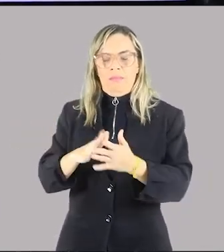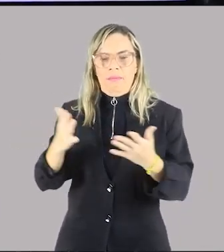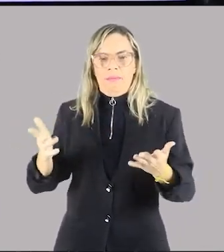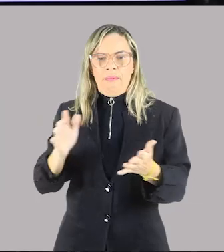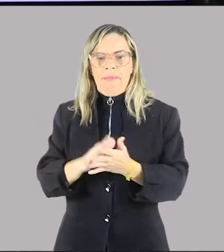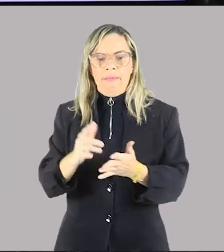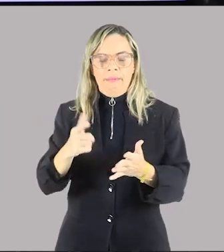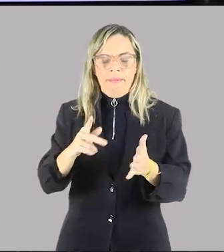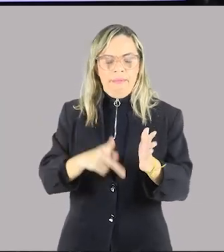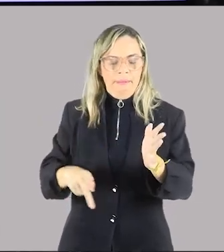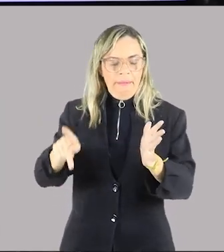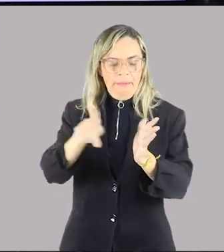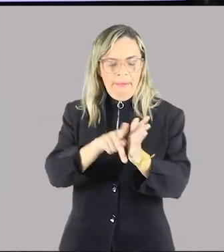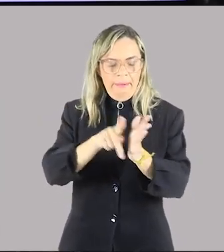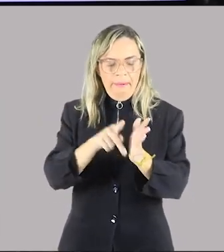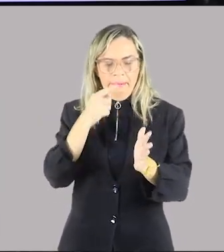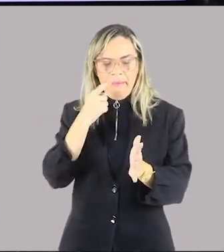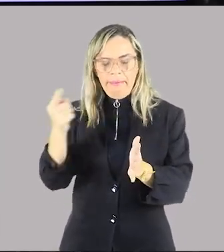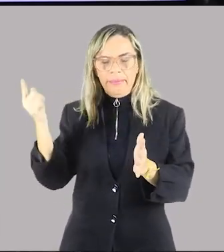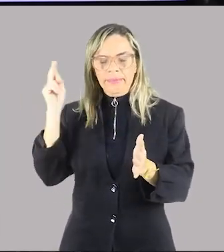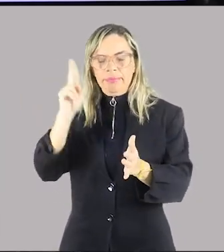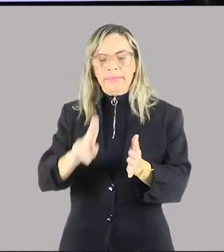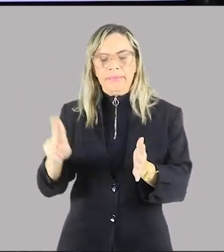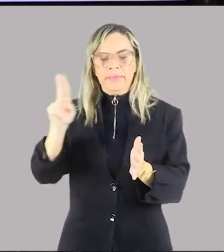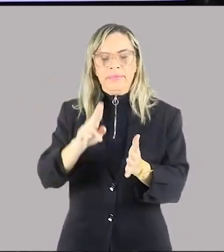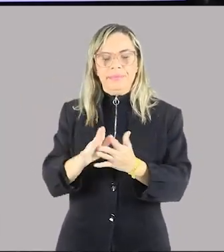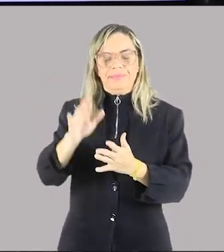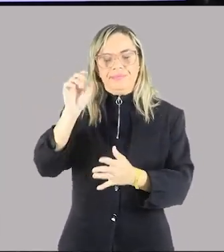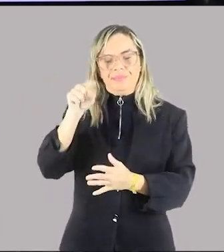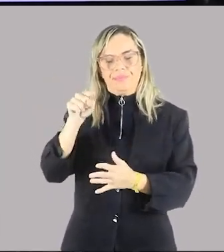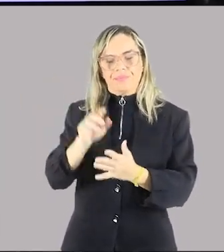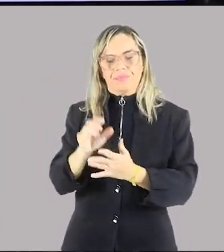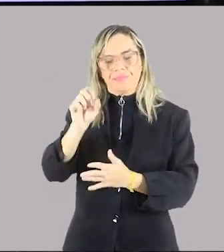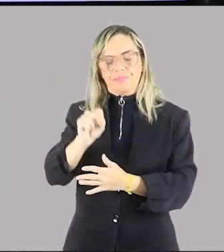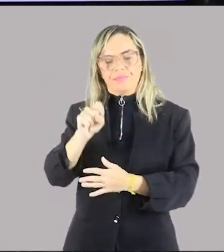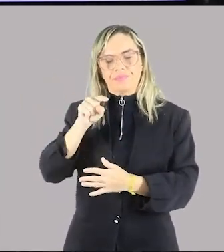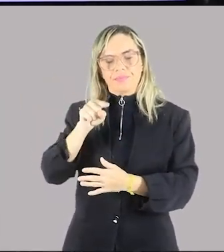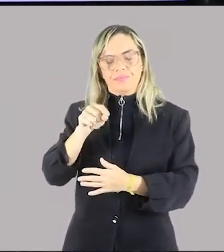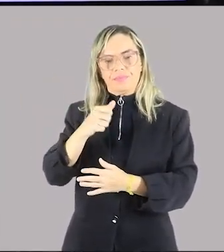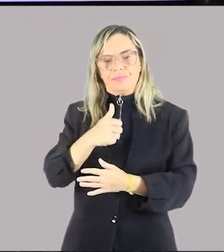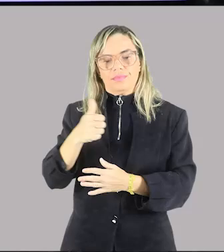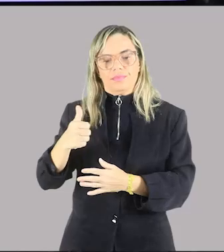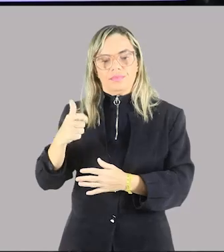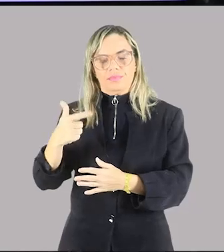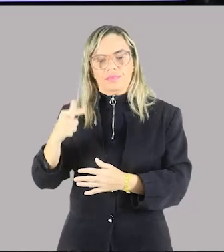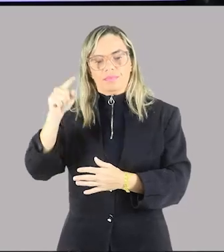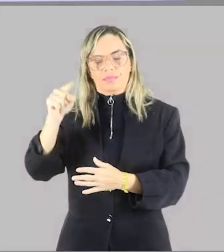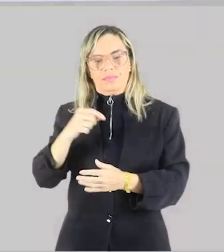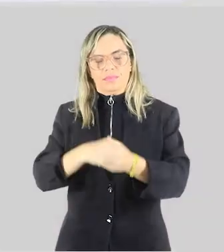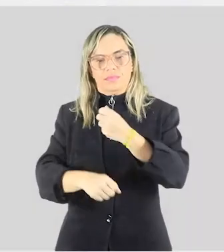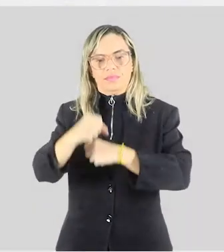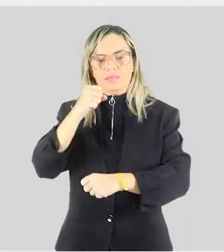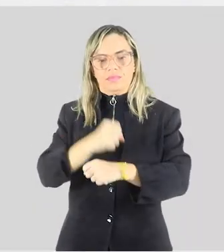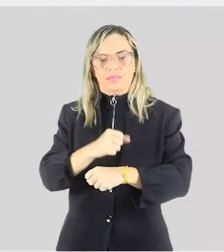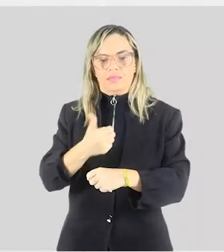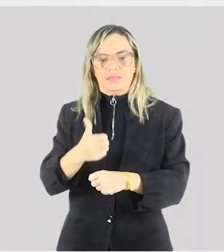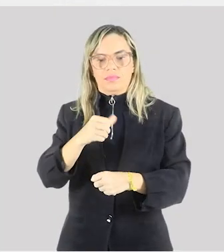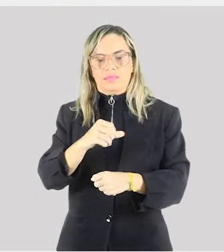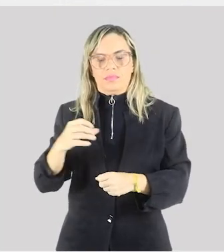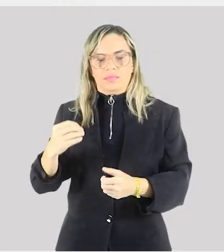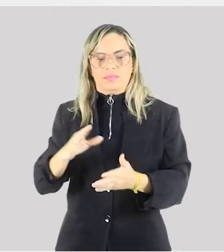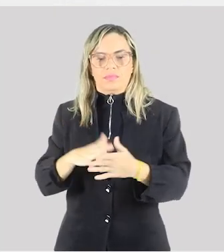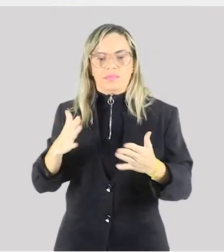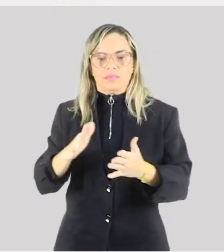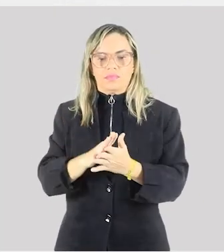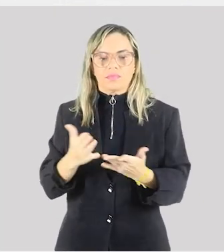própria, se aplica a Lei 8.112 de 1990. Perfeito? Vamos às questões.